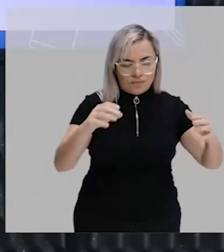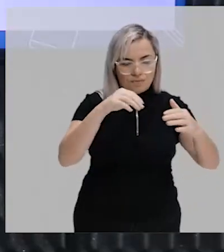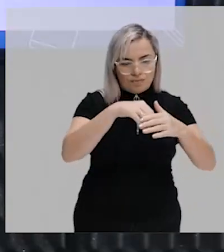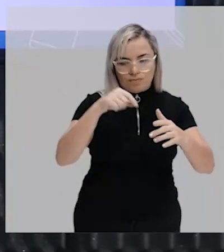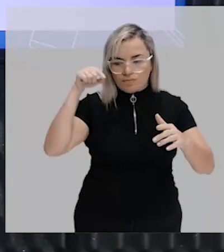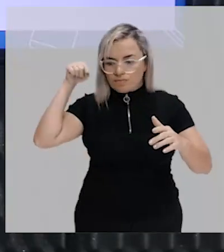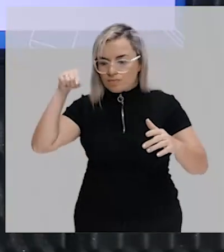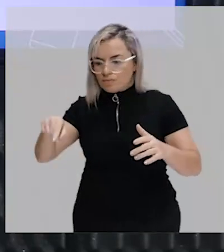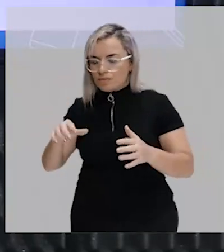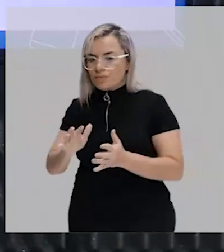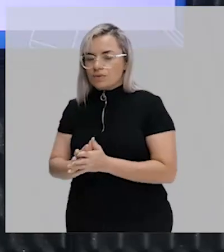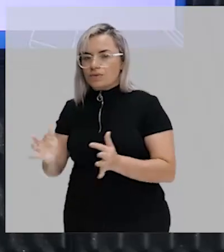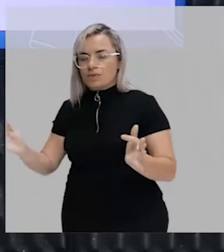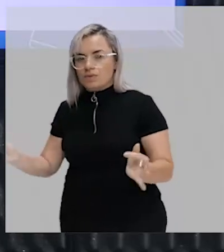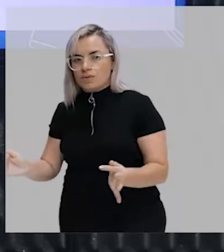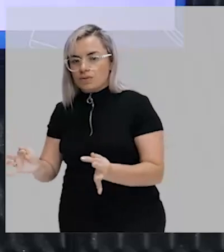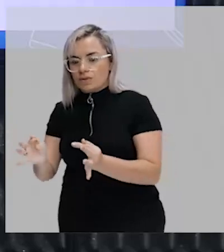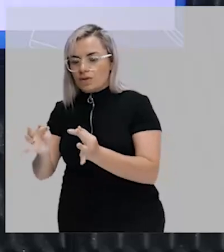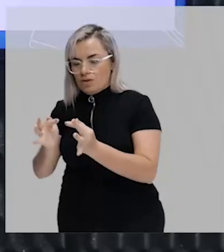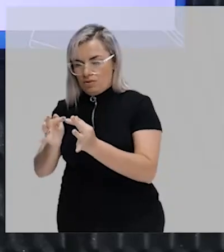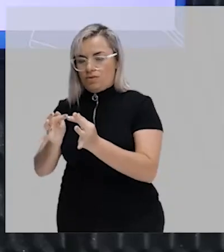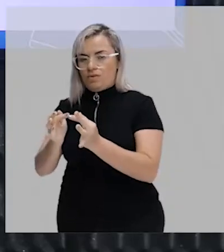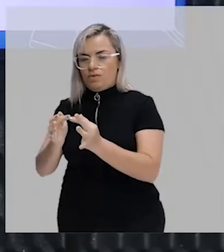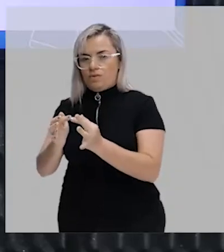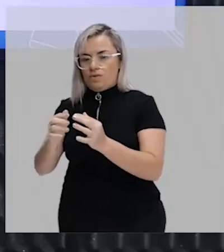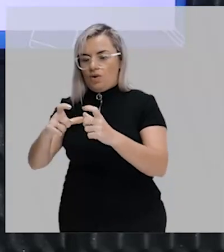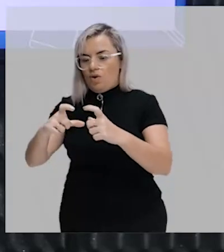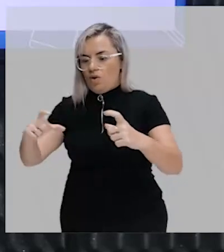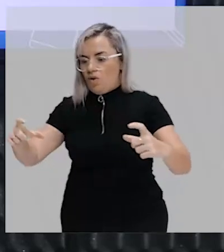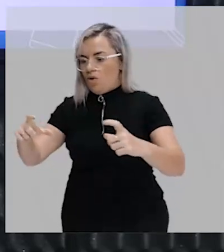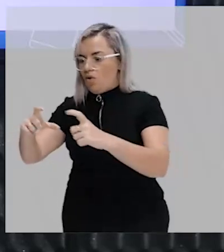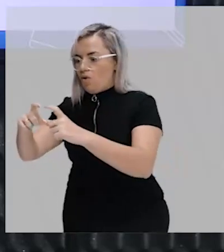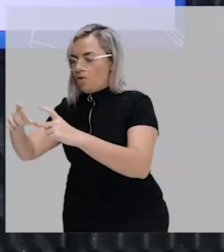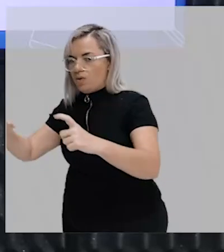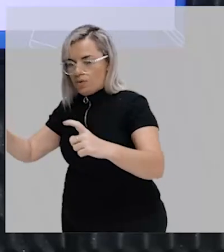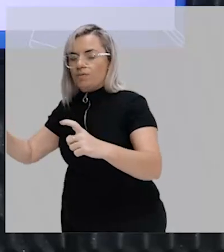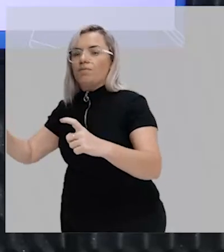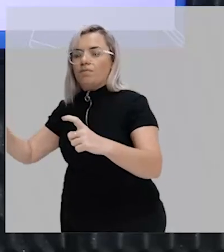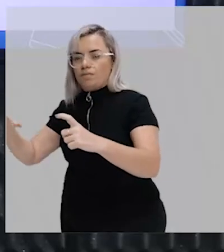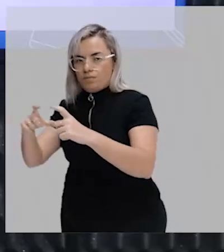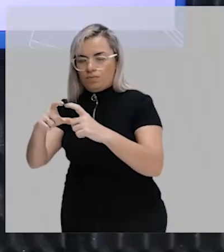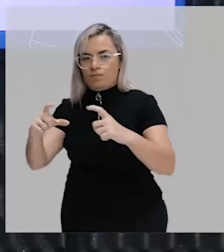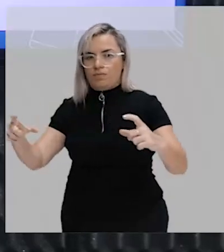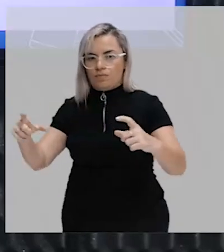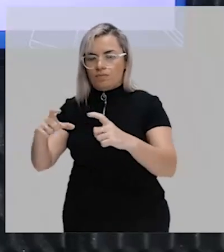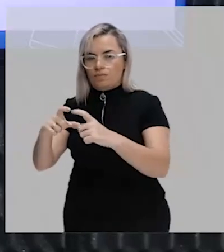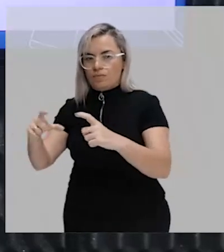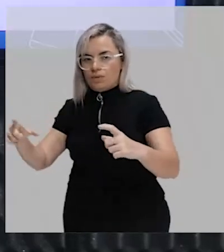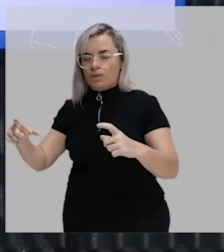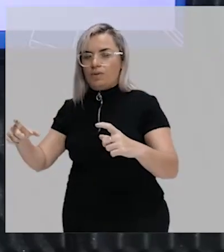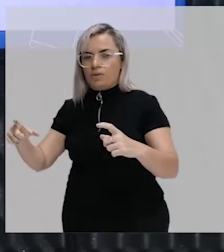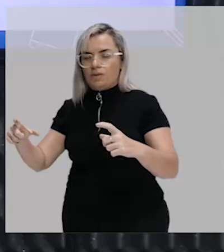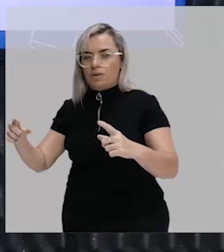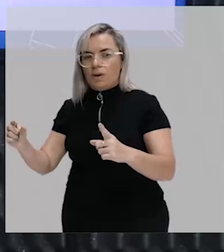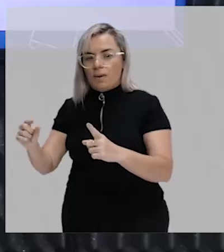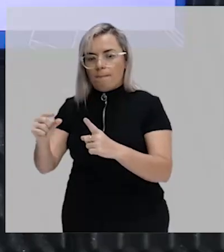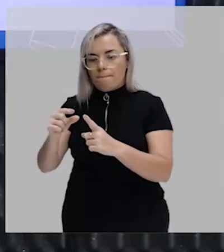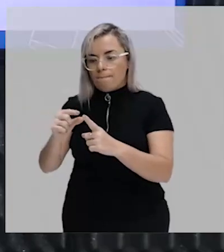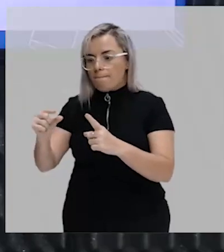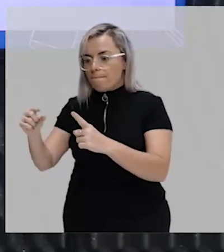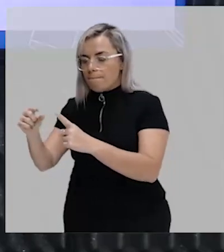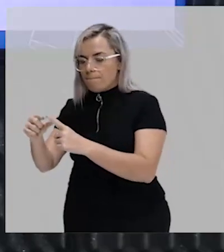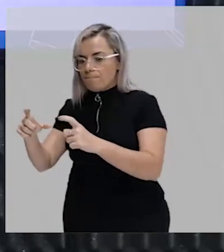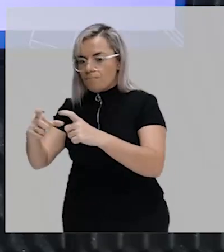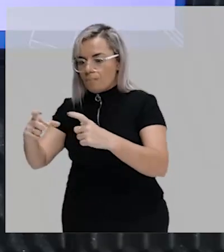a conjunção, ela vai ligar orações, ela vai ligar termos, ela vai ligar expressões. Então, bem aí, eu